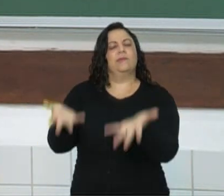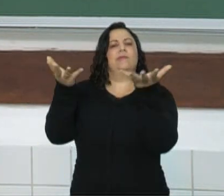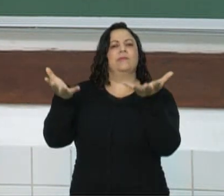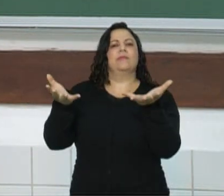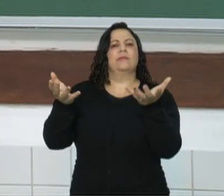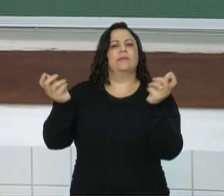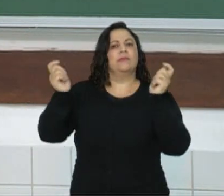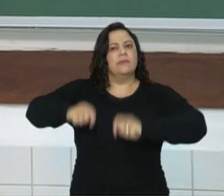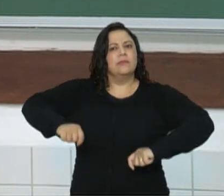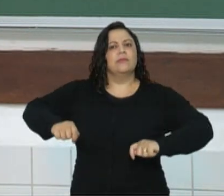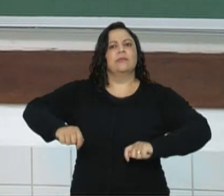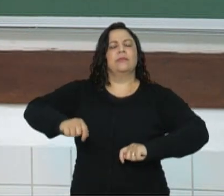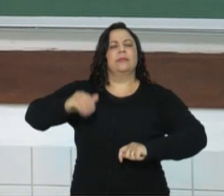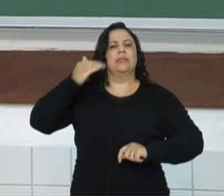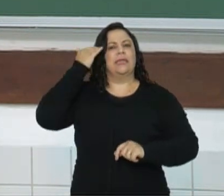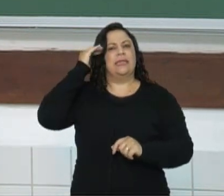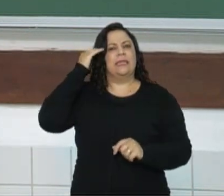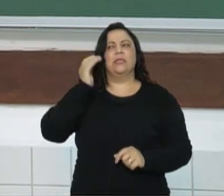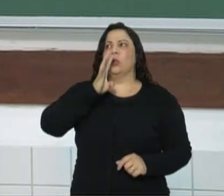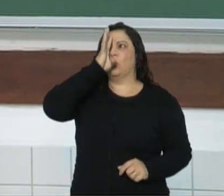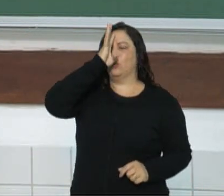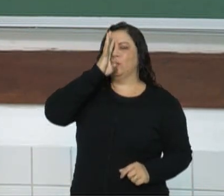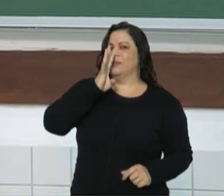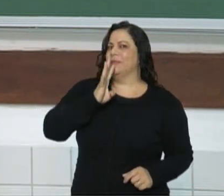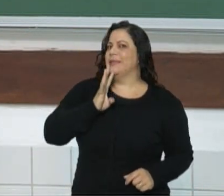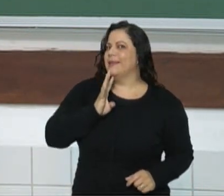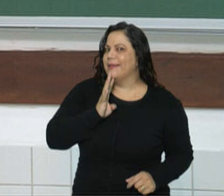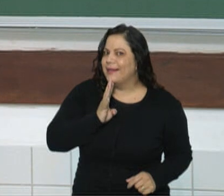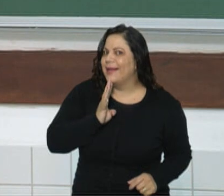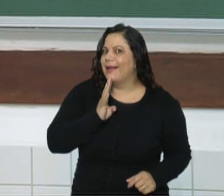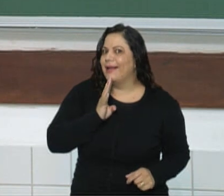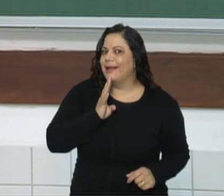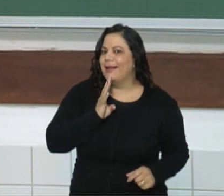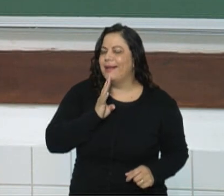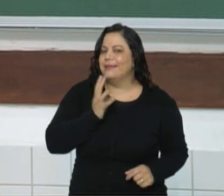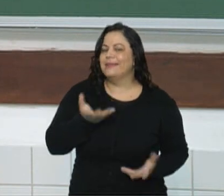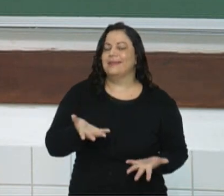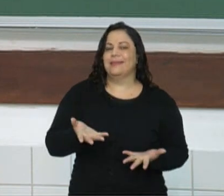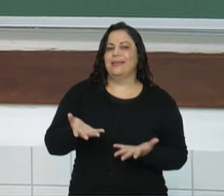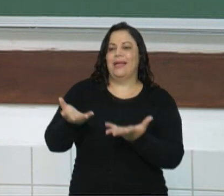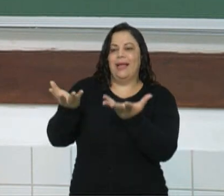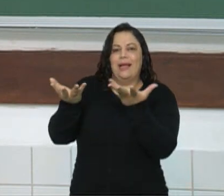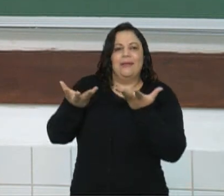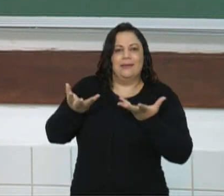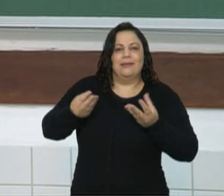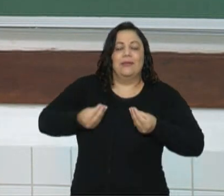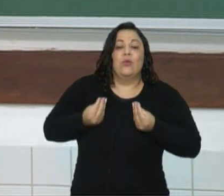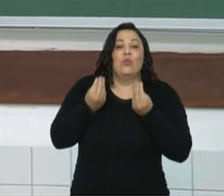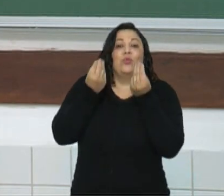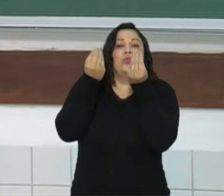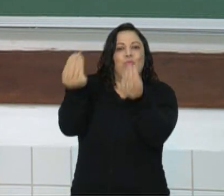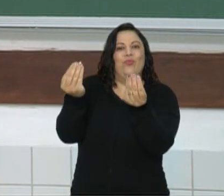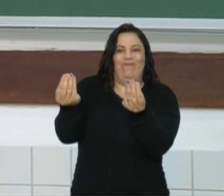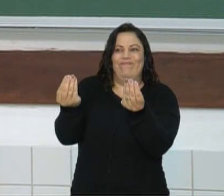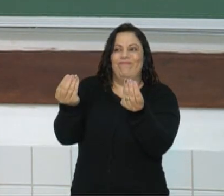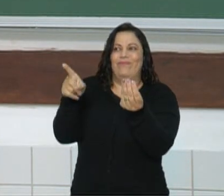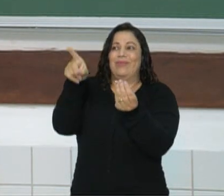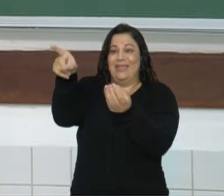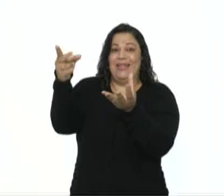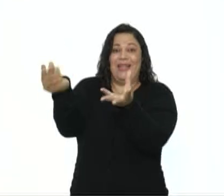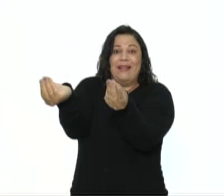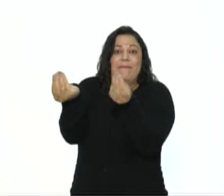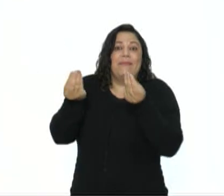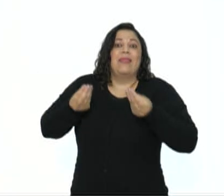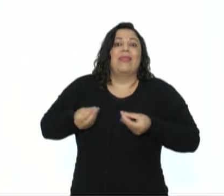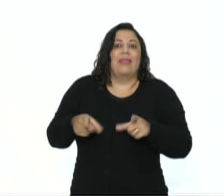ser entendida como gratuita, ou seja, ele faz algo de forma gratuita por essa pessoa. No quarto